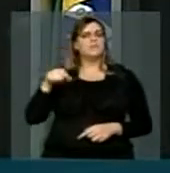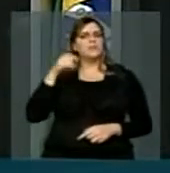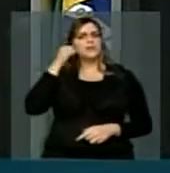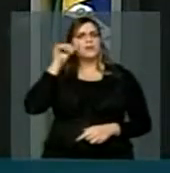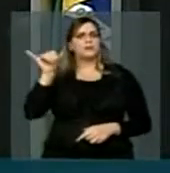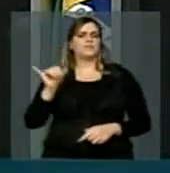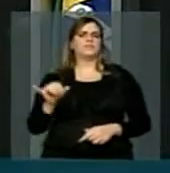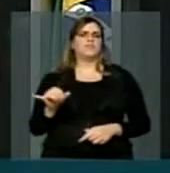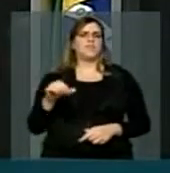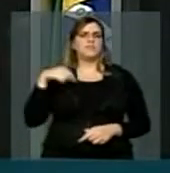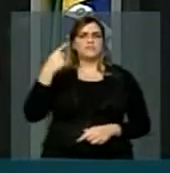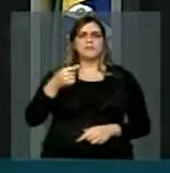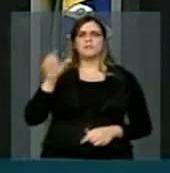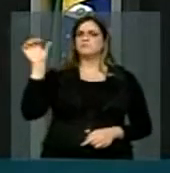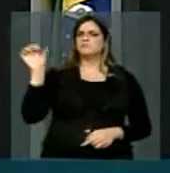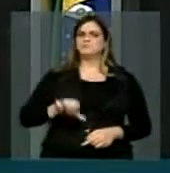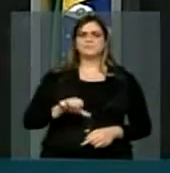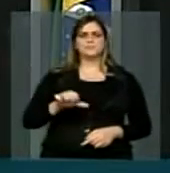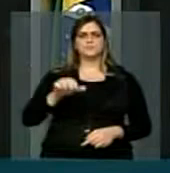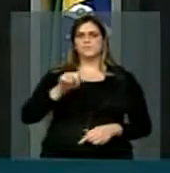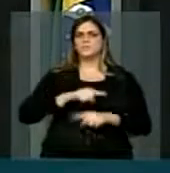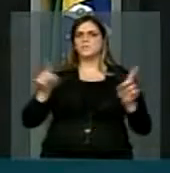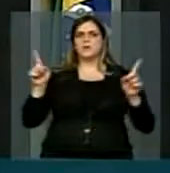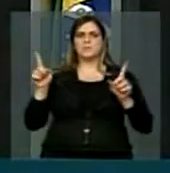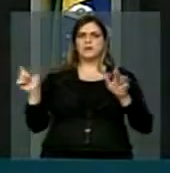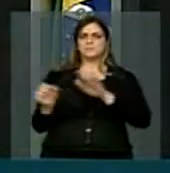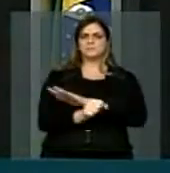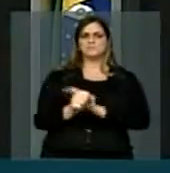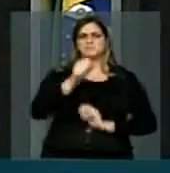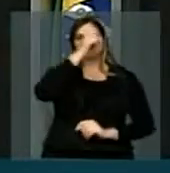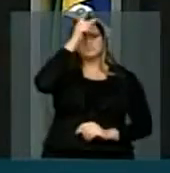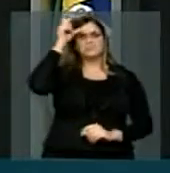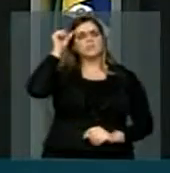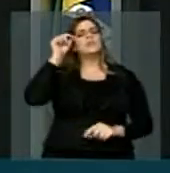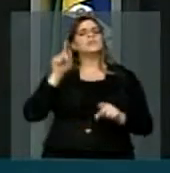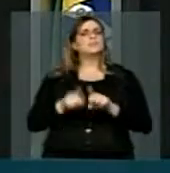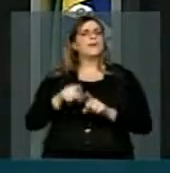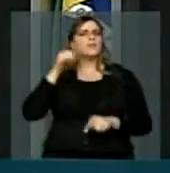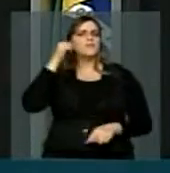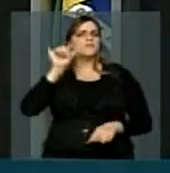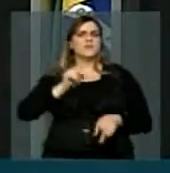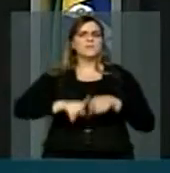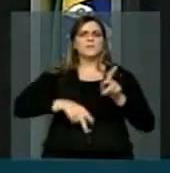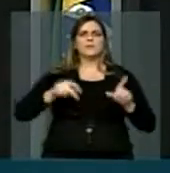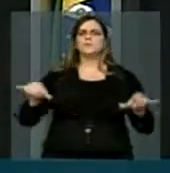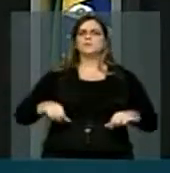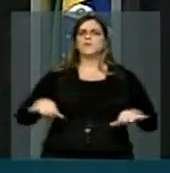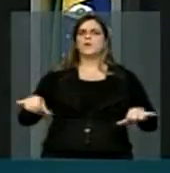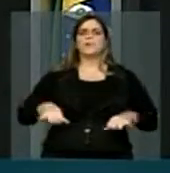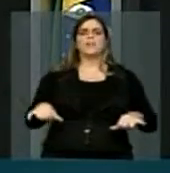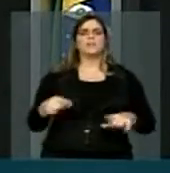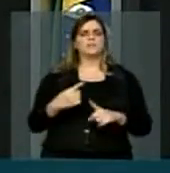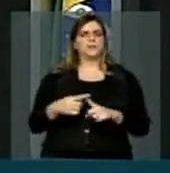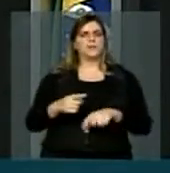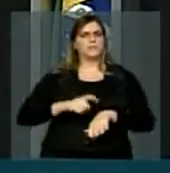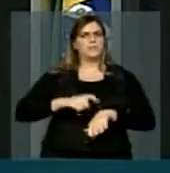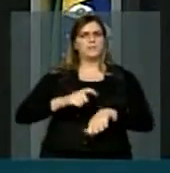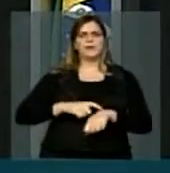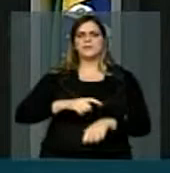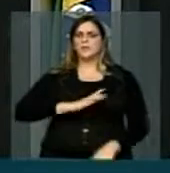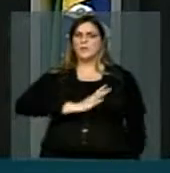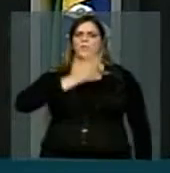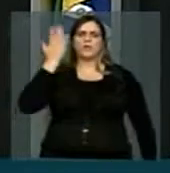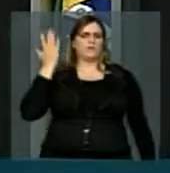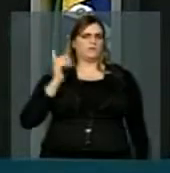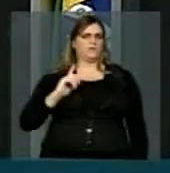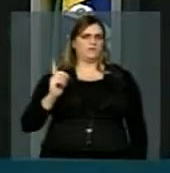fiquem inelegíveis, seja para que os municípios não sofram ainda mais com as suas populações diante do quadro